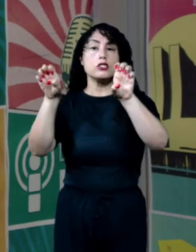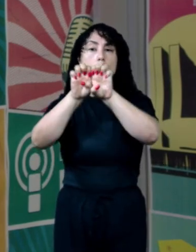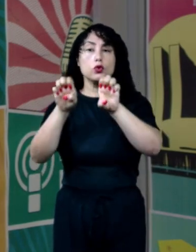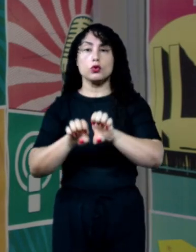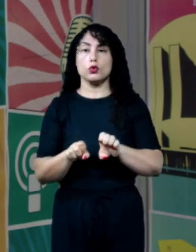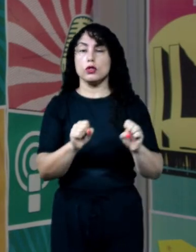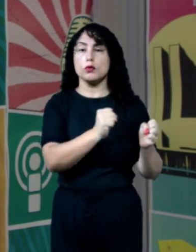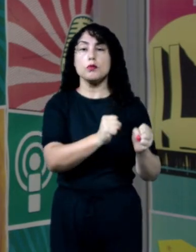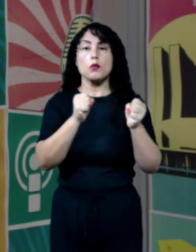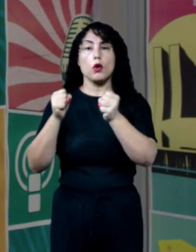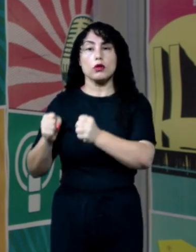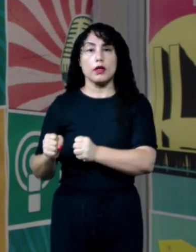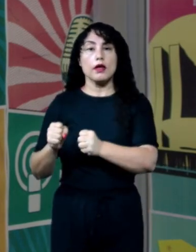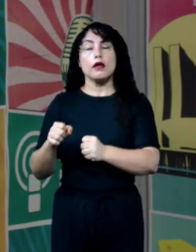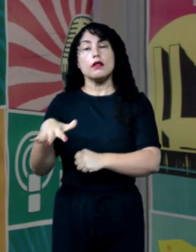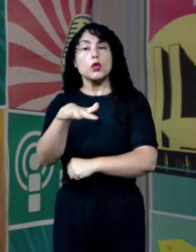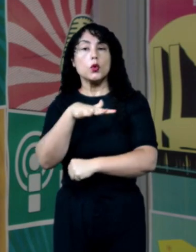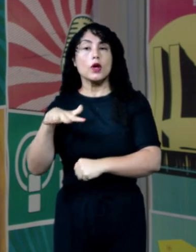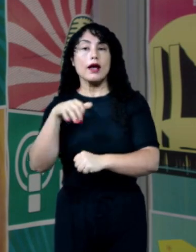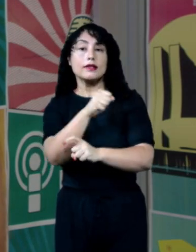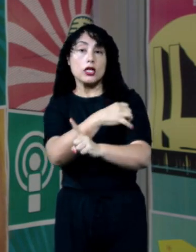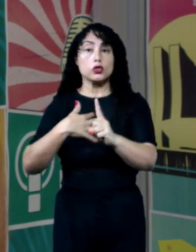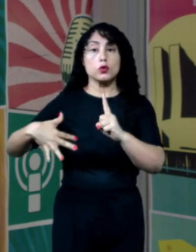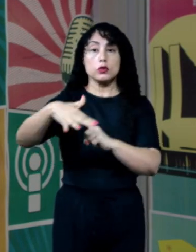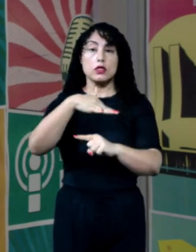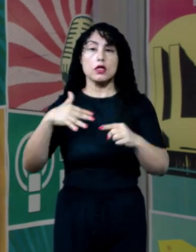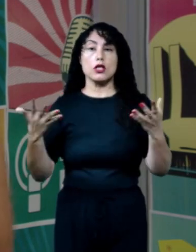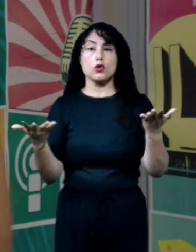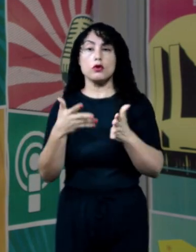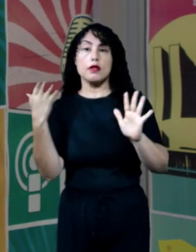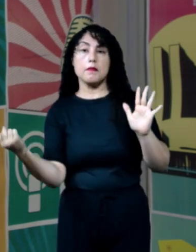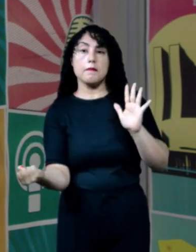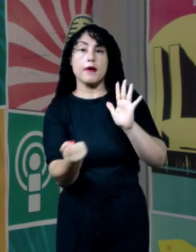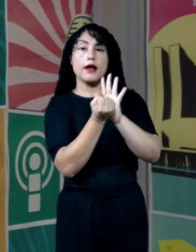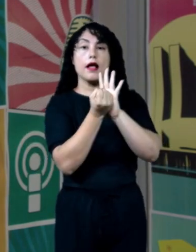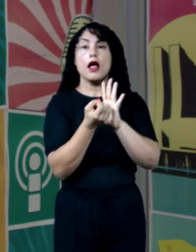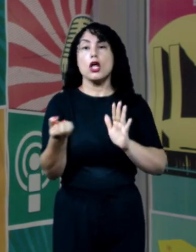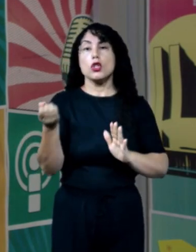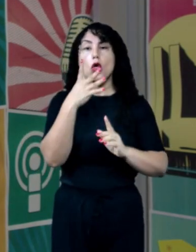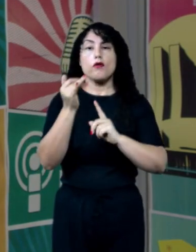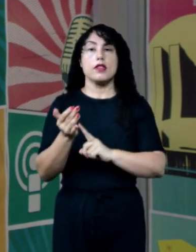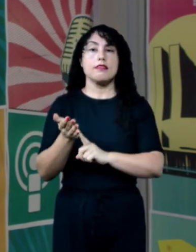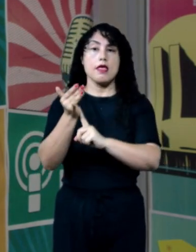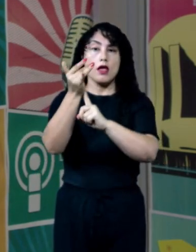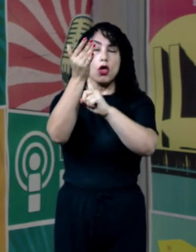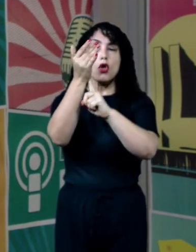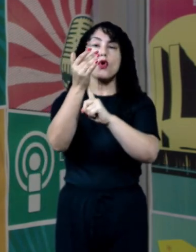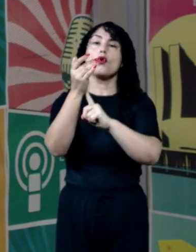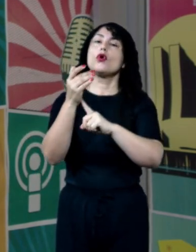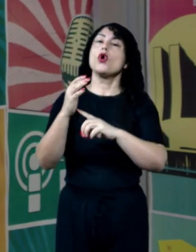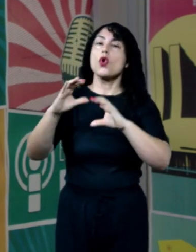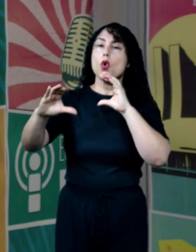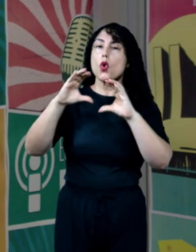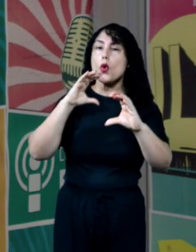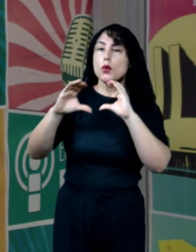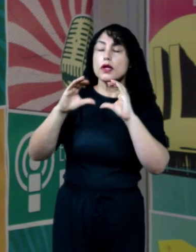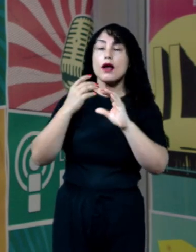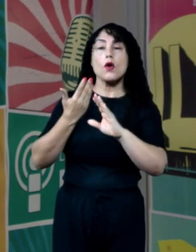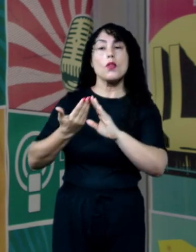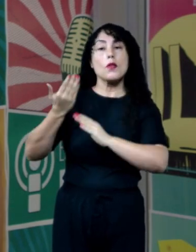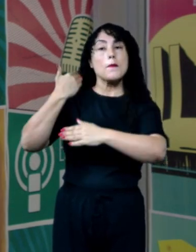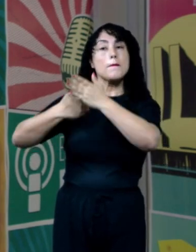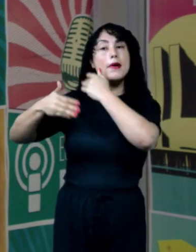poder, que no caso da sociedade atual está marcada pelas novas tecnologias de informação e comunicação. No passado, o